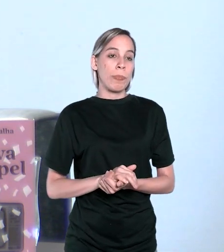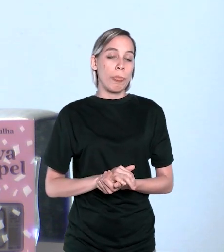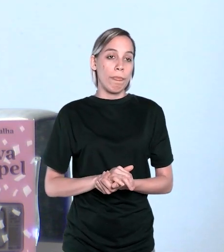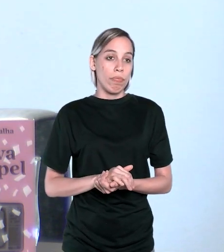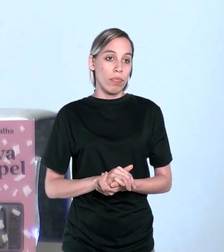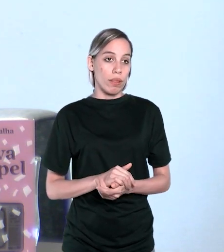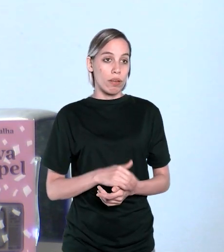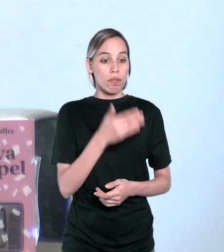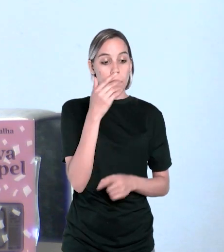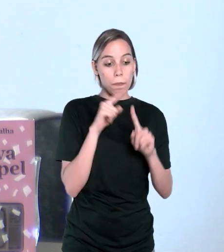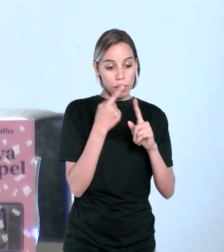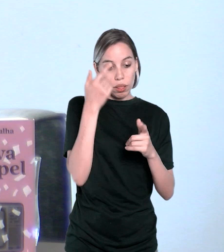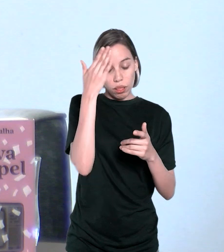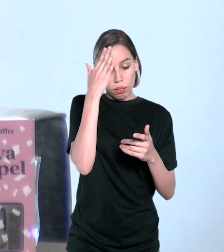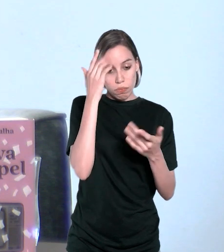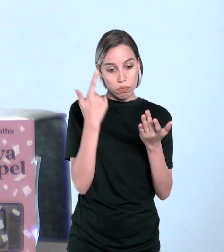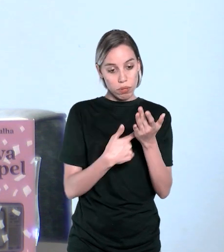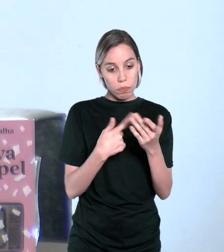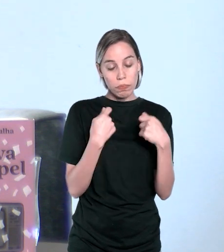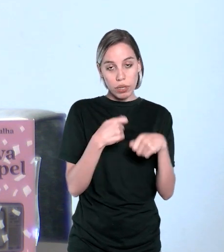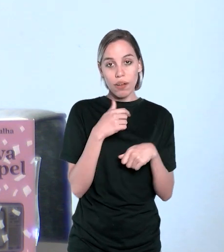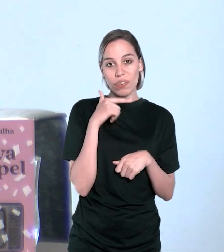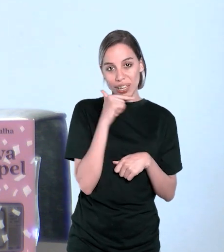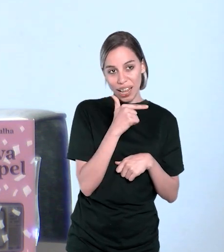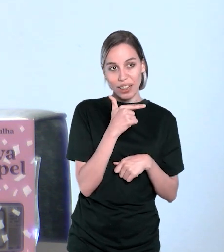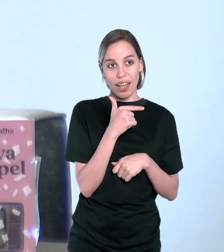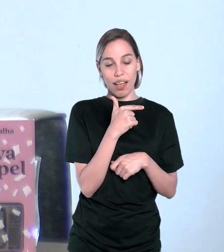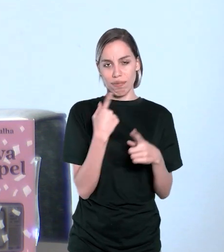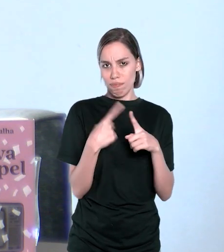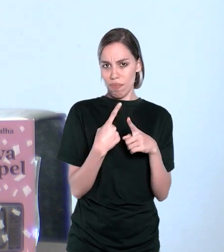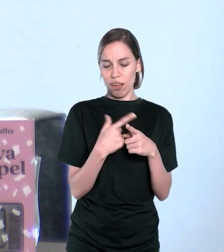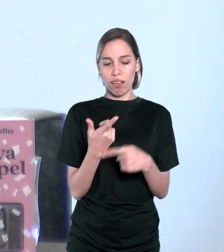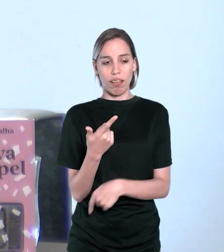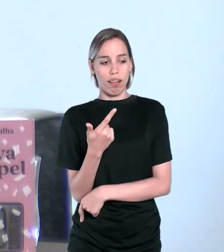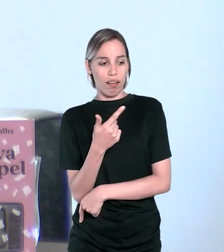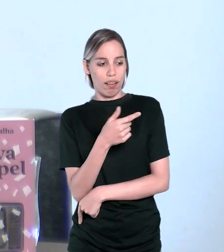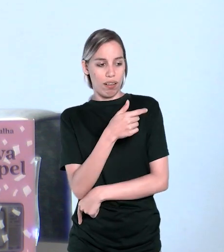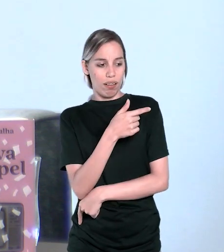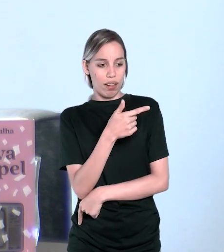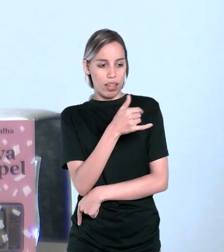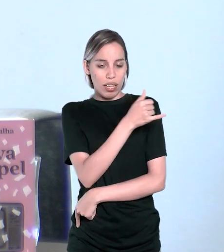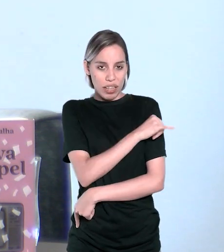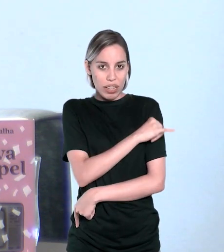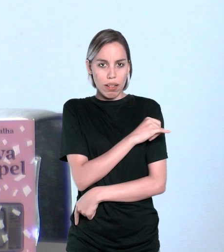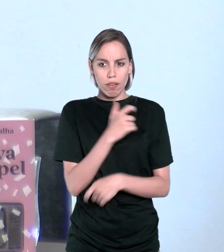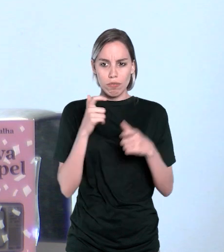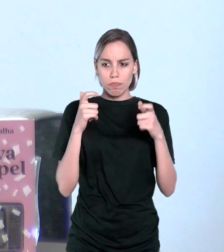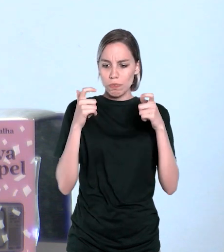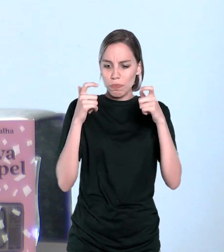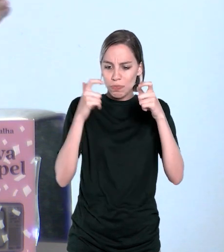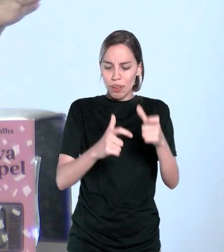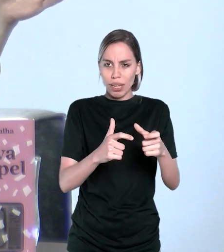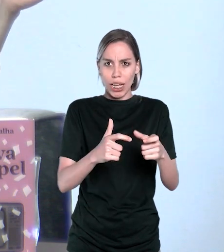você vai aperfeiçoando seu próprio estilo, né? E o Rio de Janeiro é uma cidade muito intensa, eu escrevo muito sobre o Rio de Janeiro.